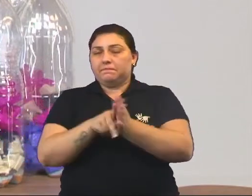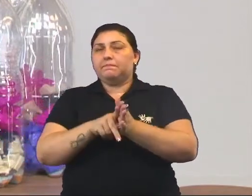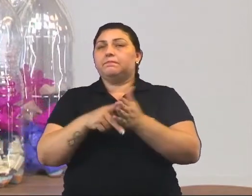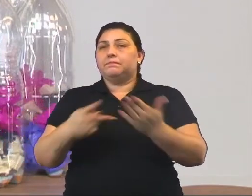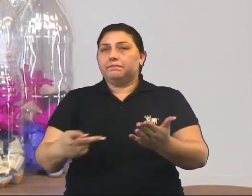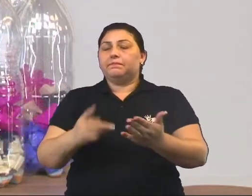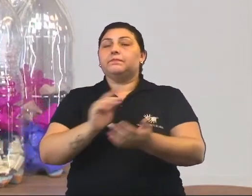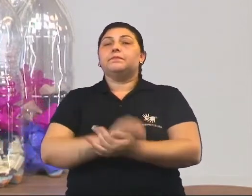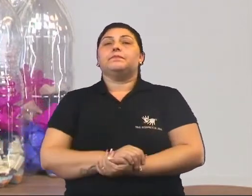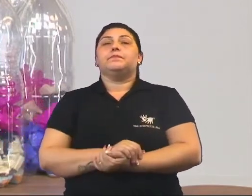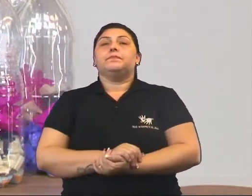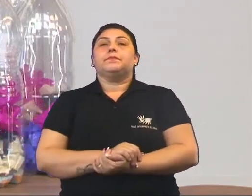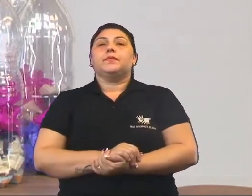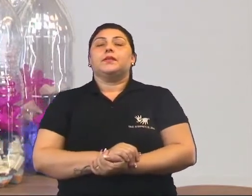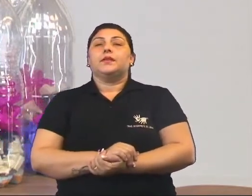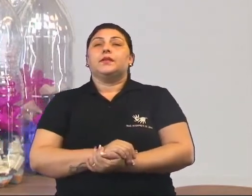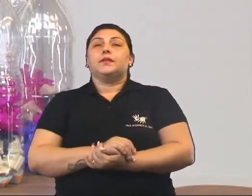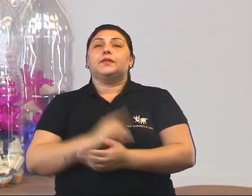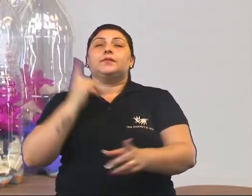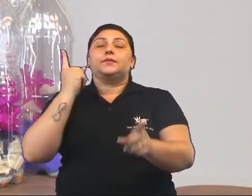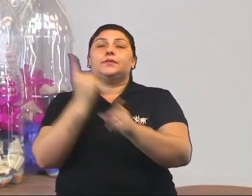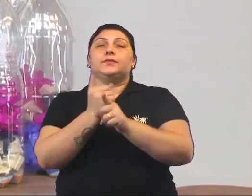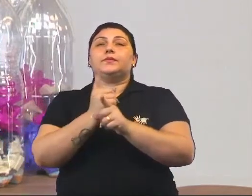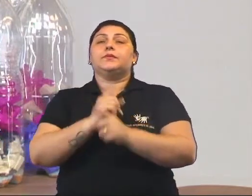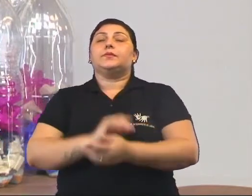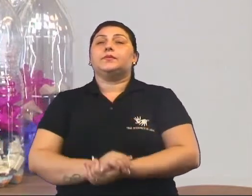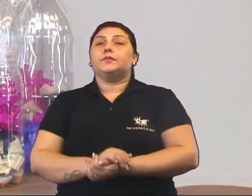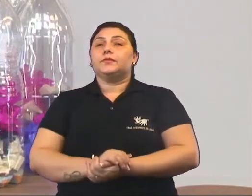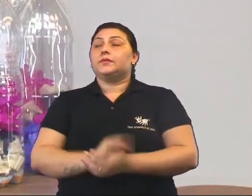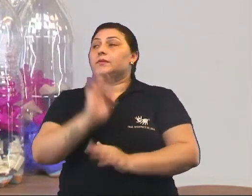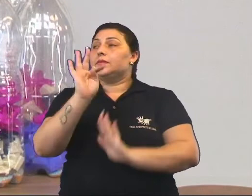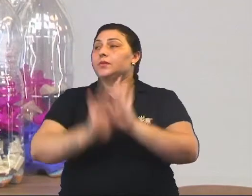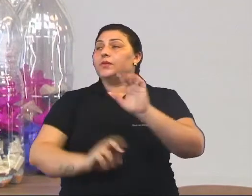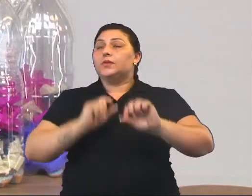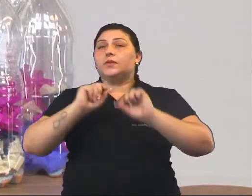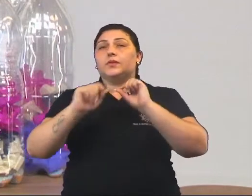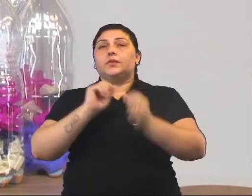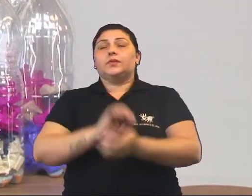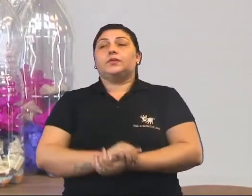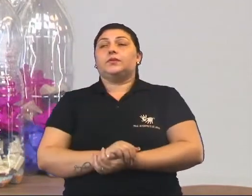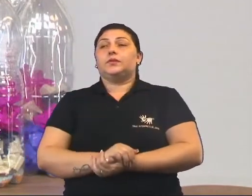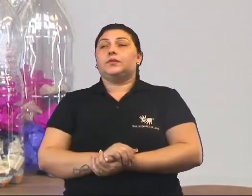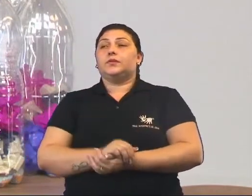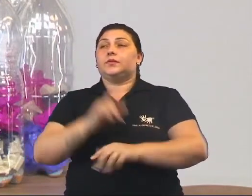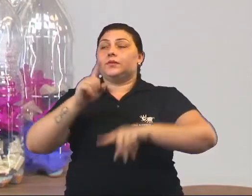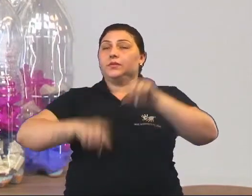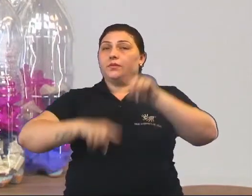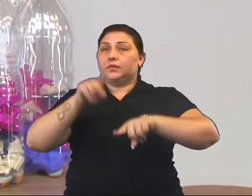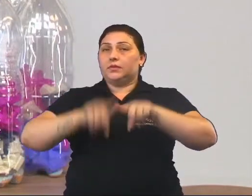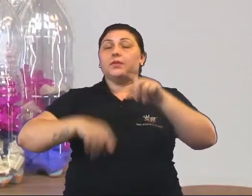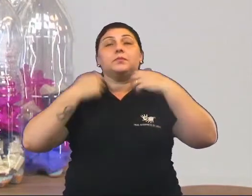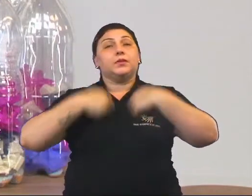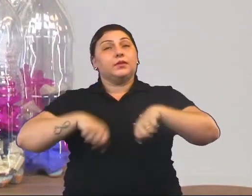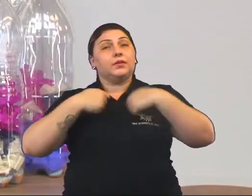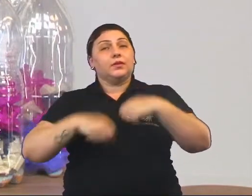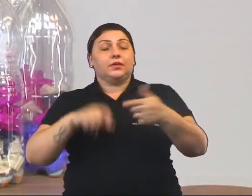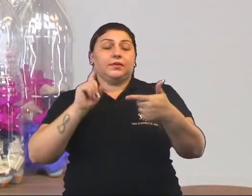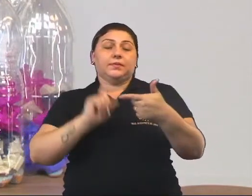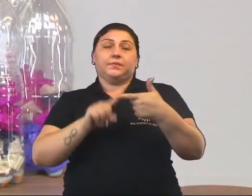específicos, certo? Nós encontramos neles, neste texto, o quê? Encontramos os materiais